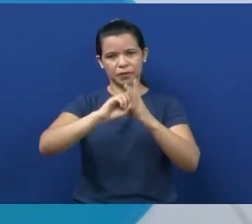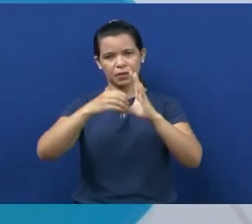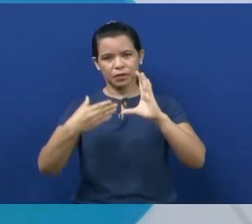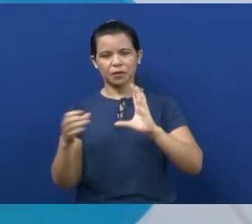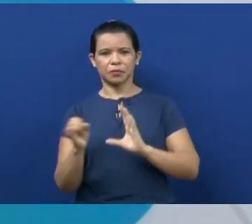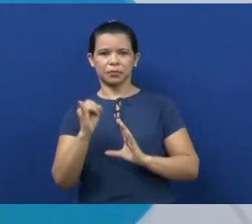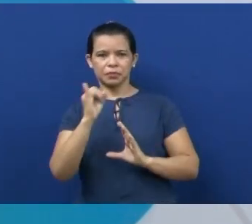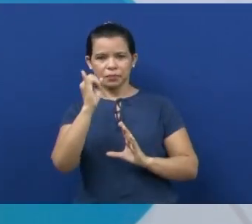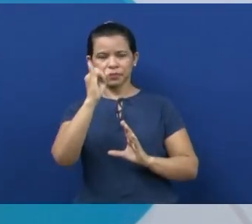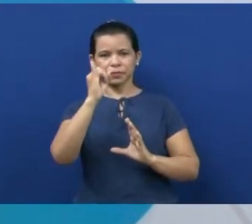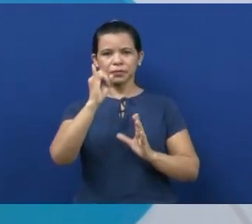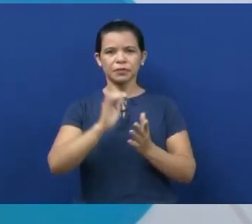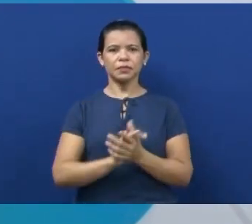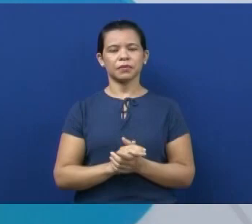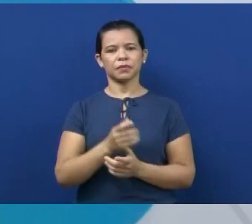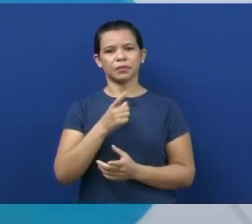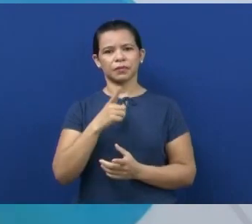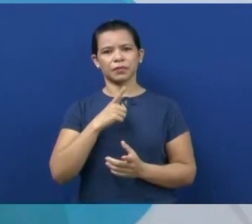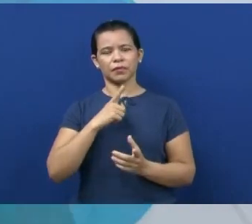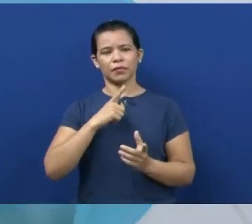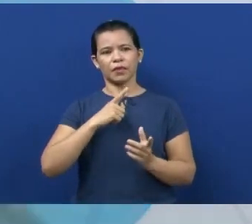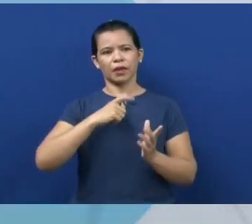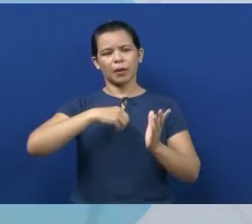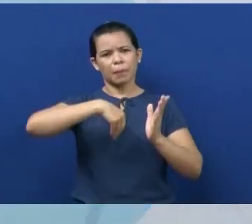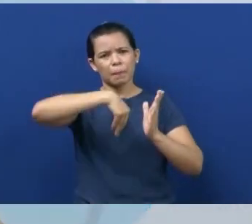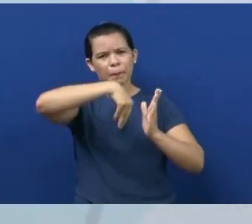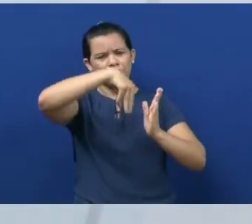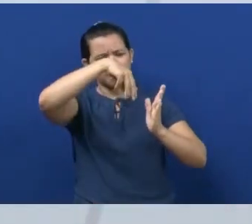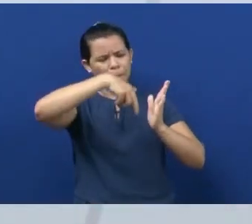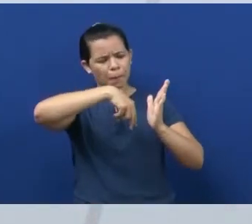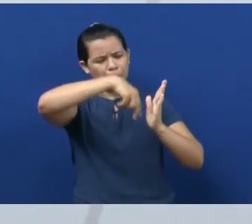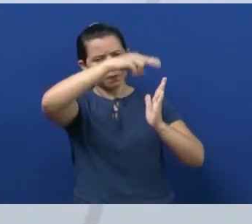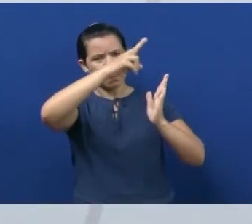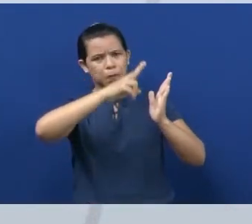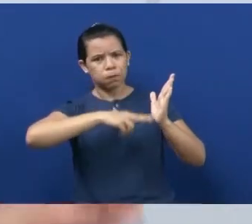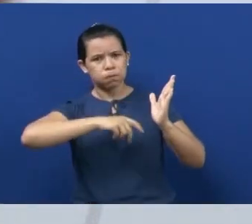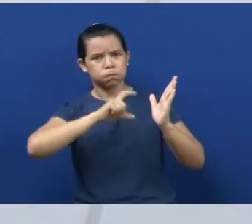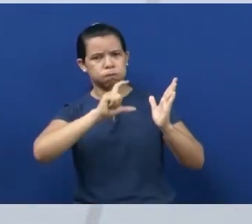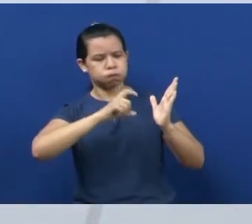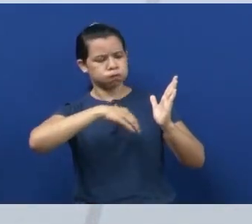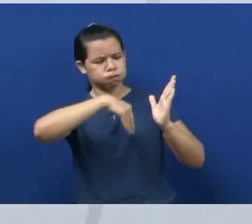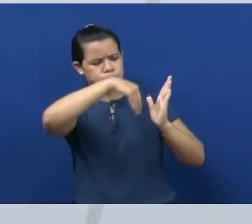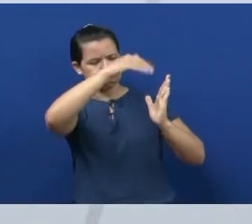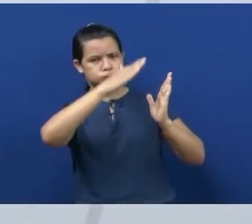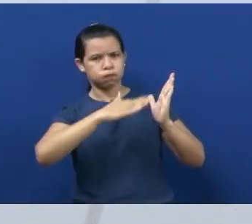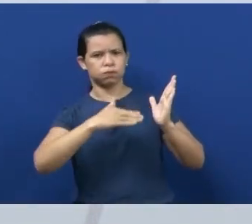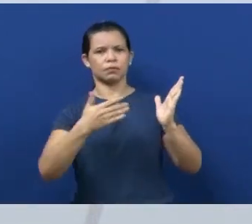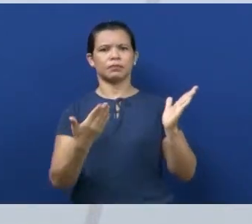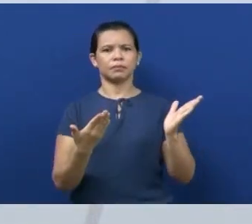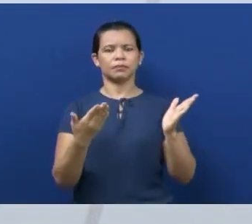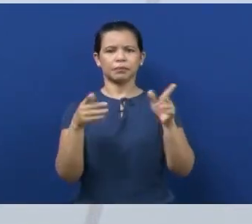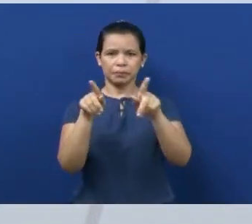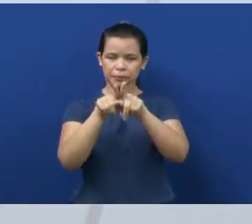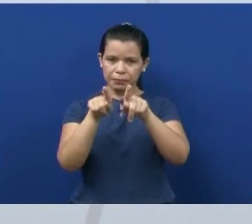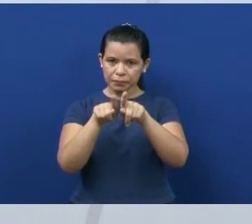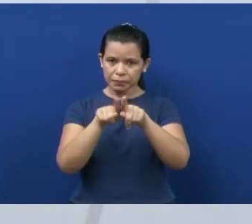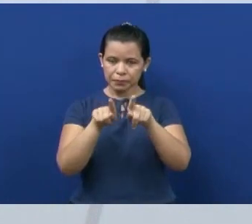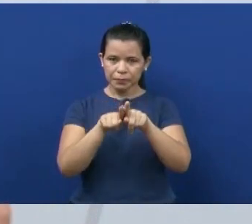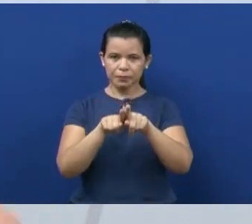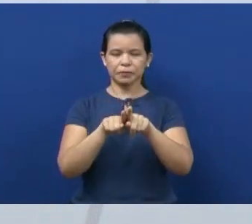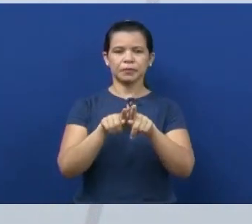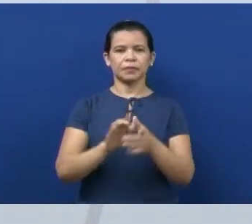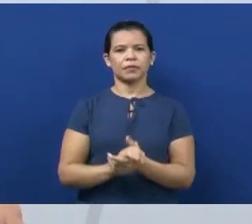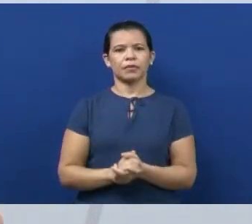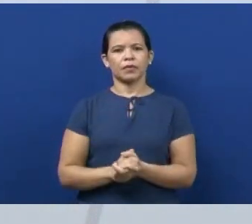do impressionismo são as pinceladas curtas e grossas. Outra característica também é que os